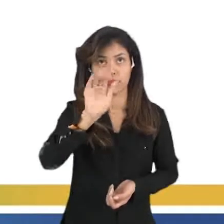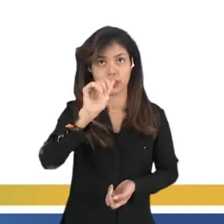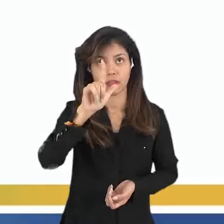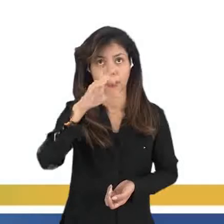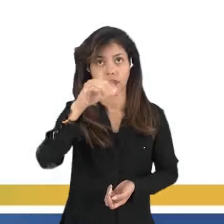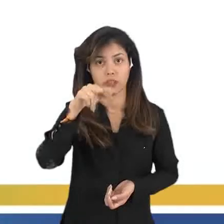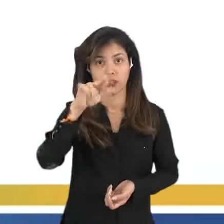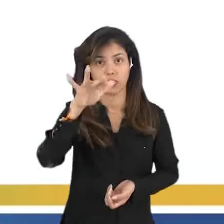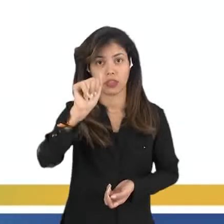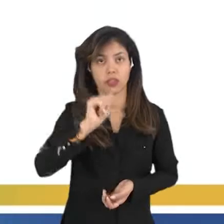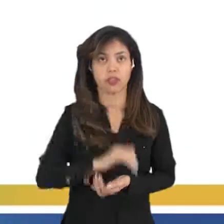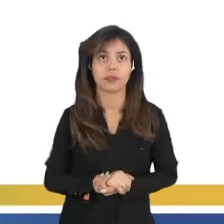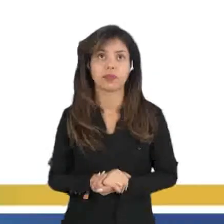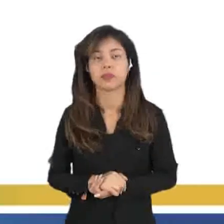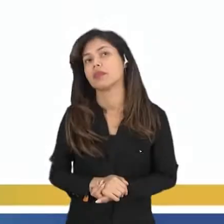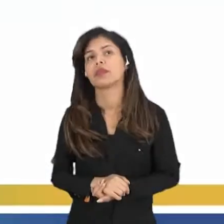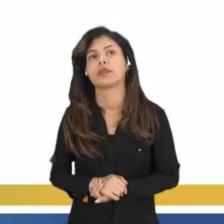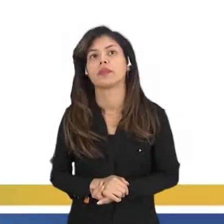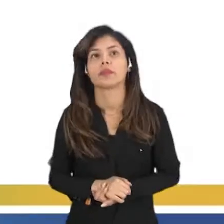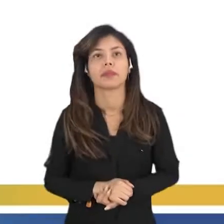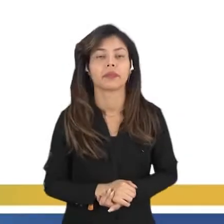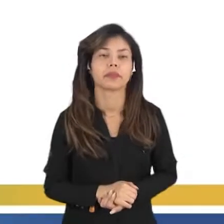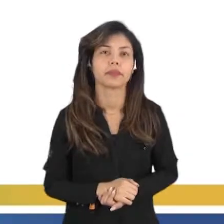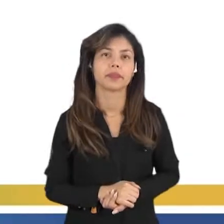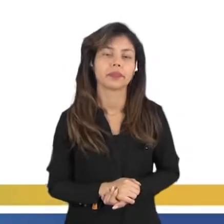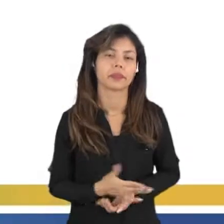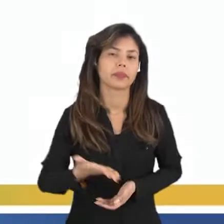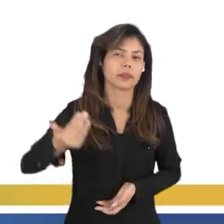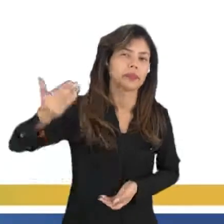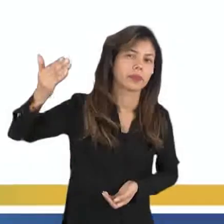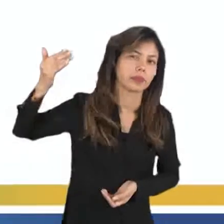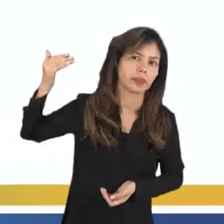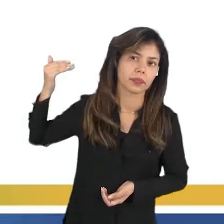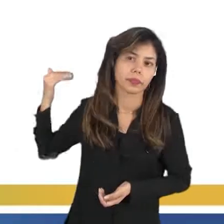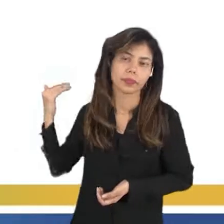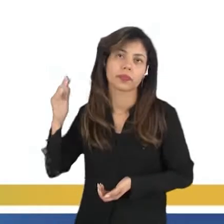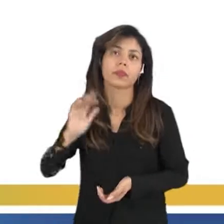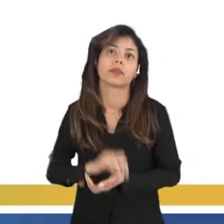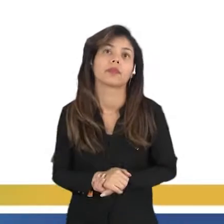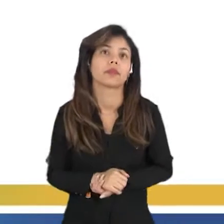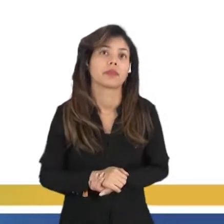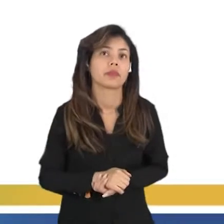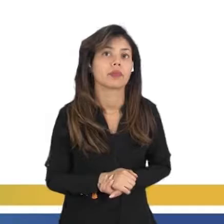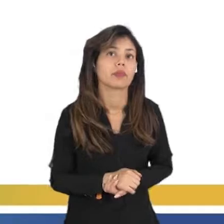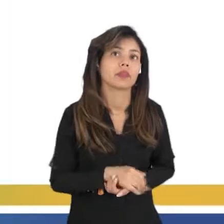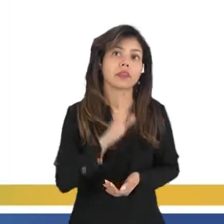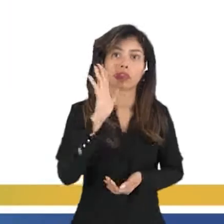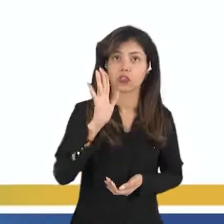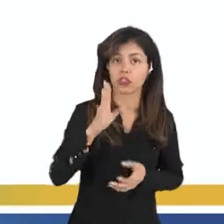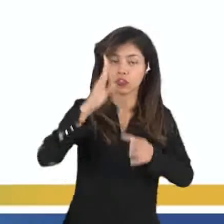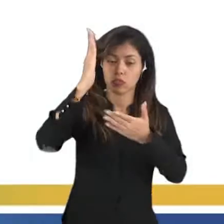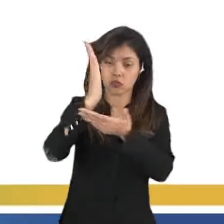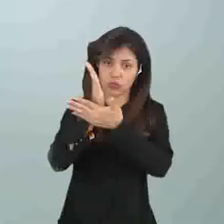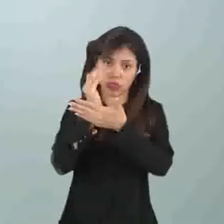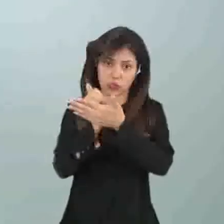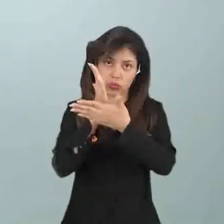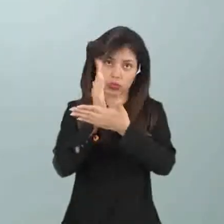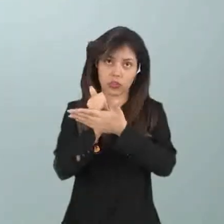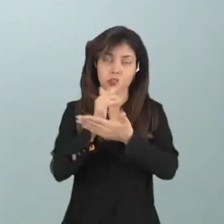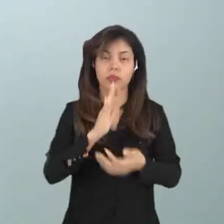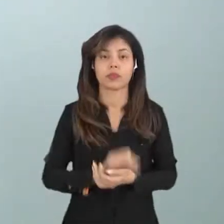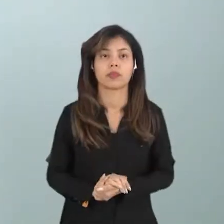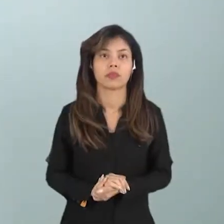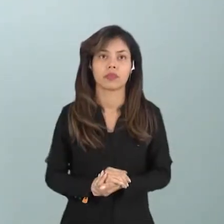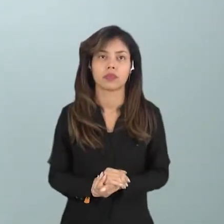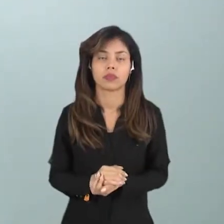que existe uma tensão antiga, né? Desde que a Iugoslávia se dividiu